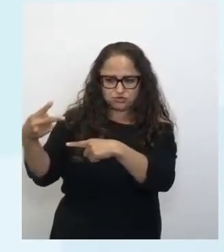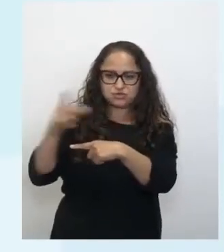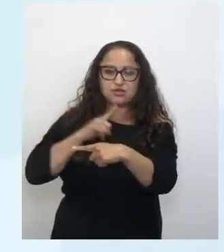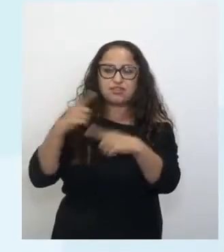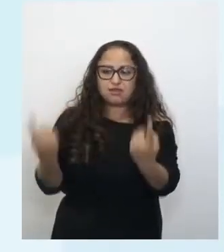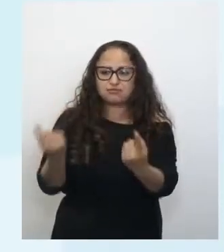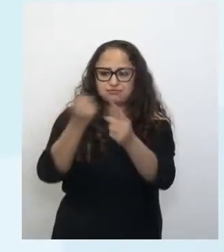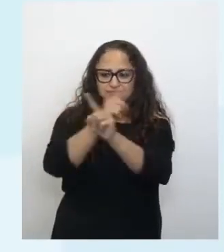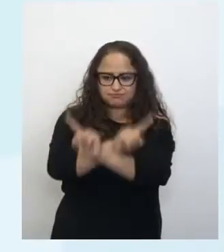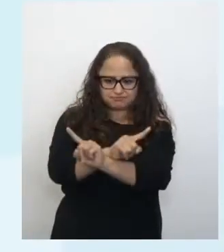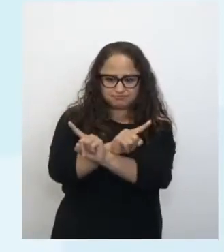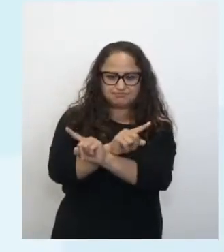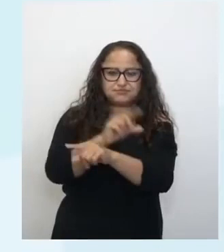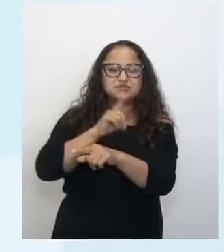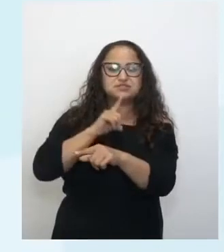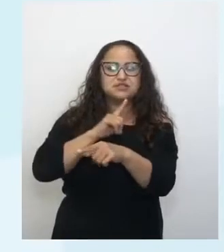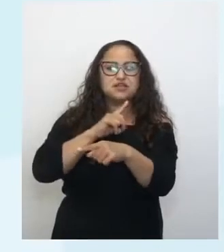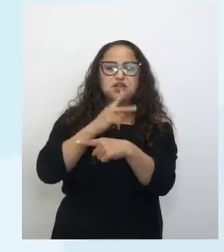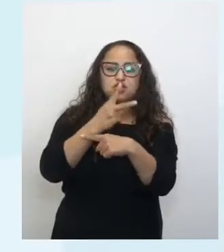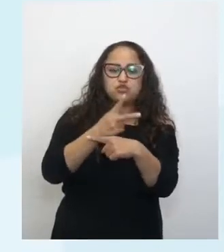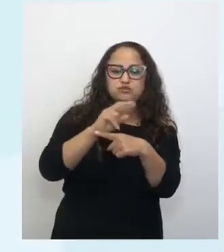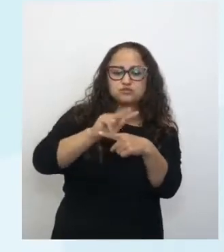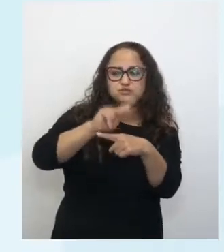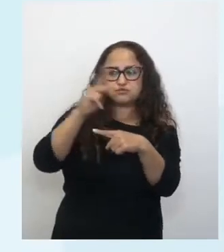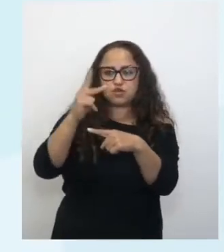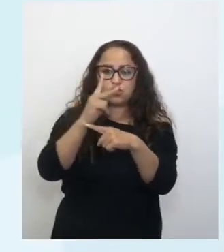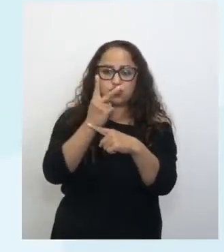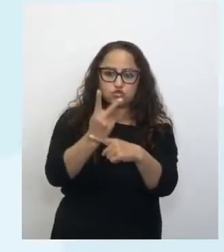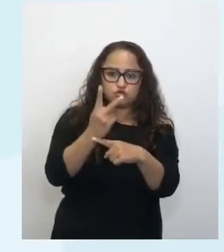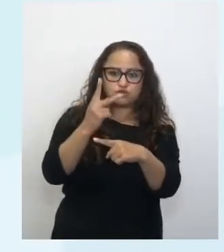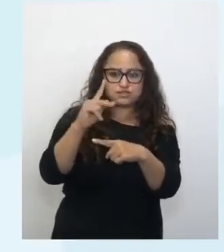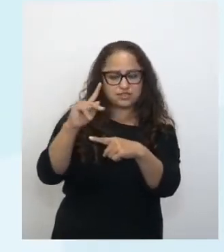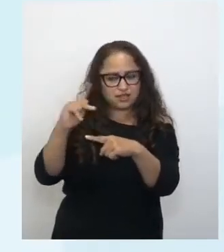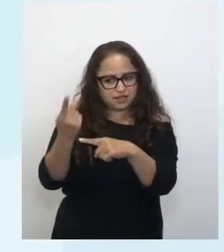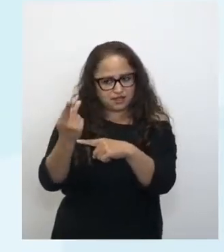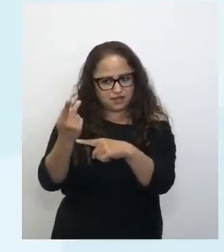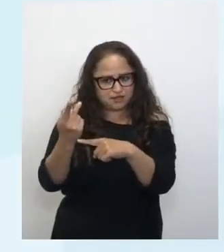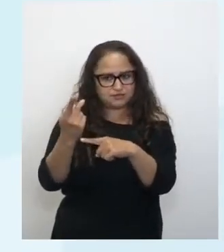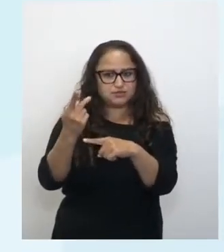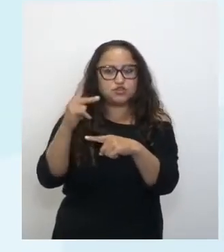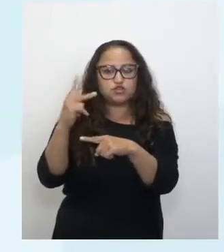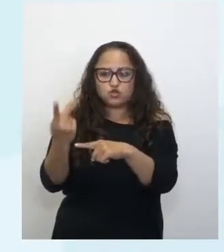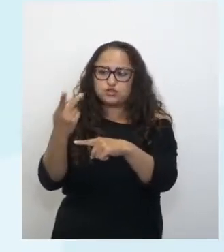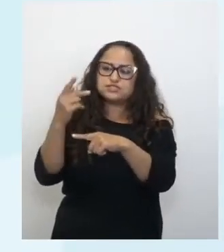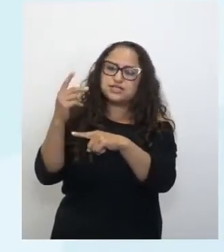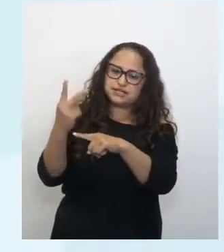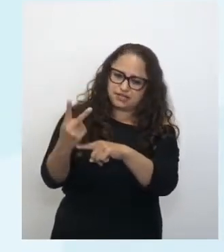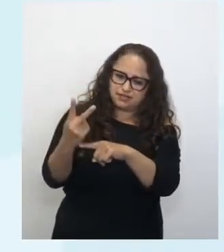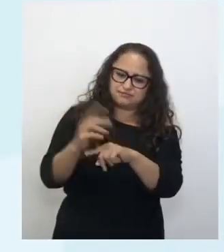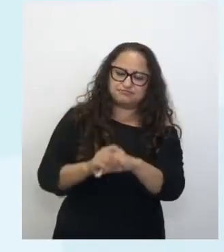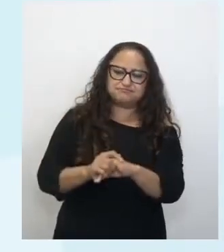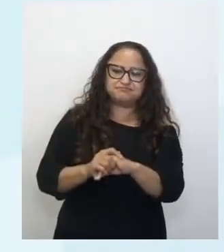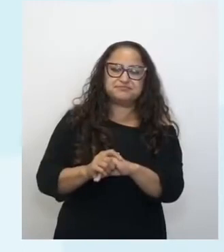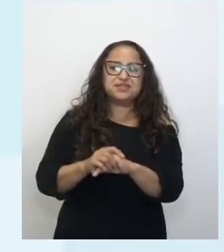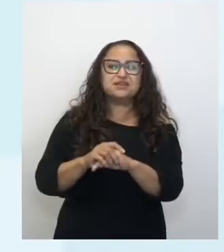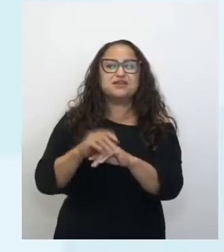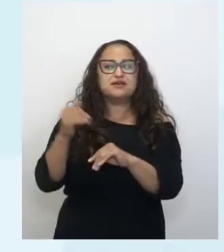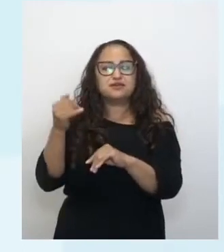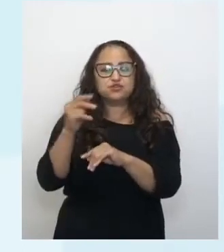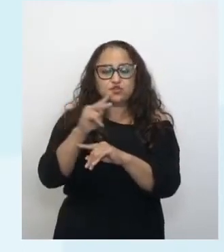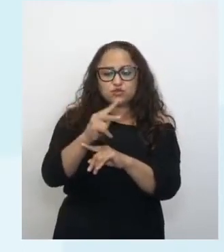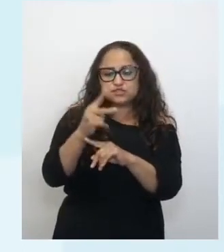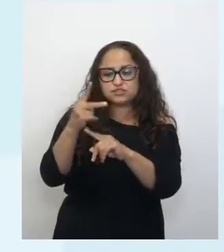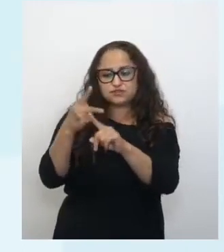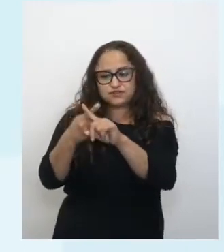distributiva então um vezes h2x h2h e